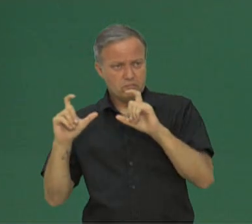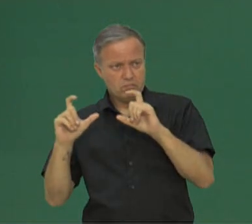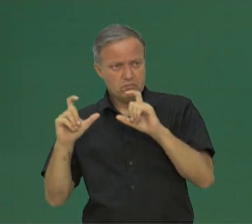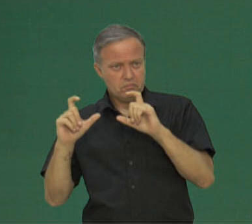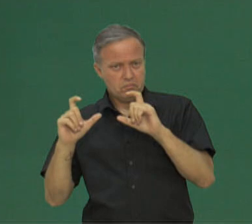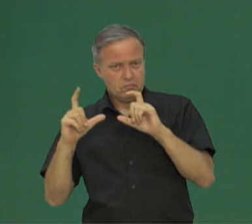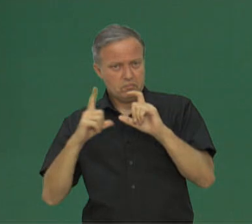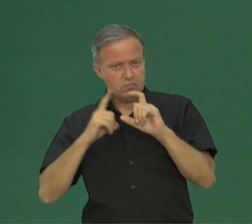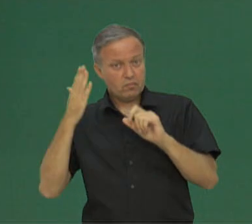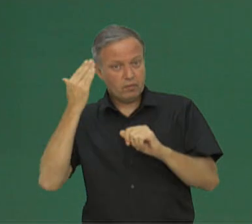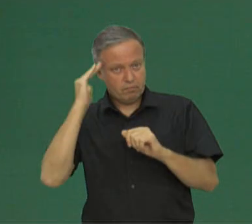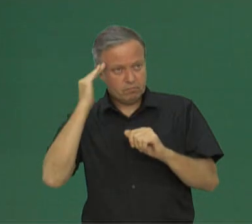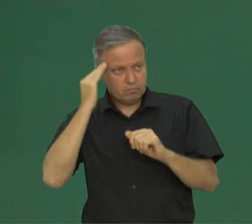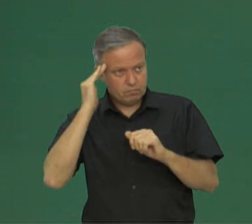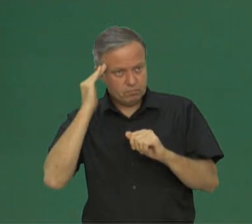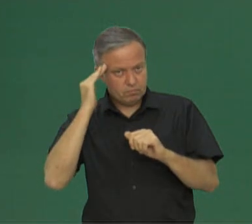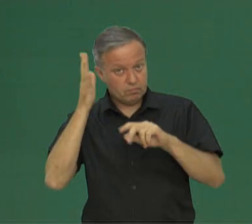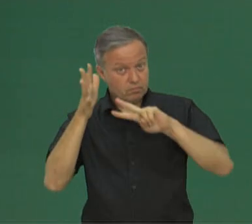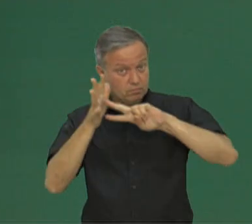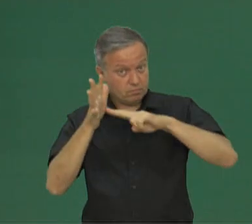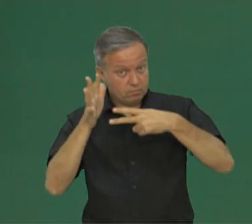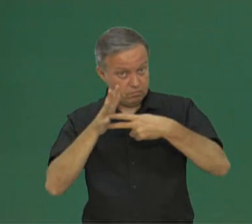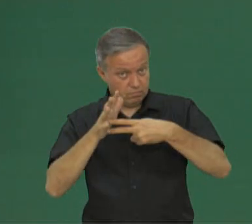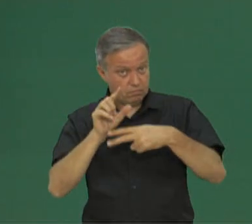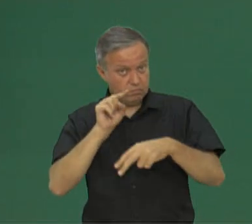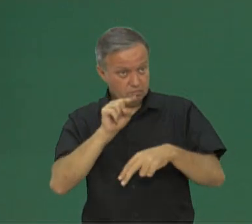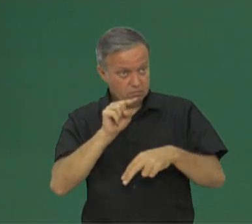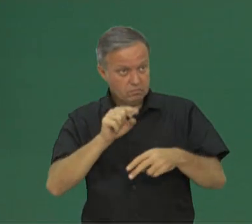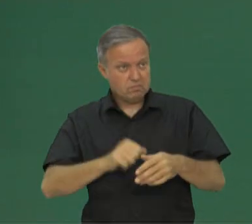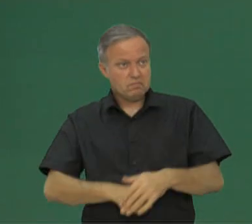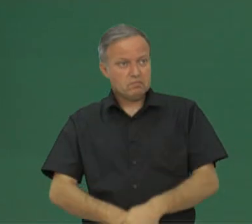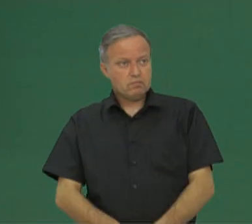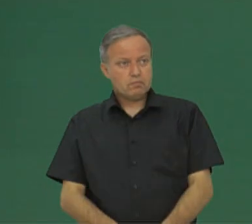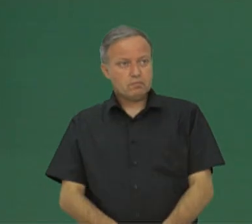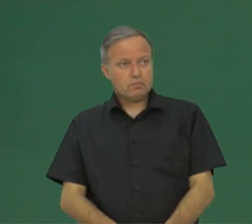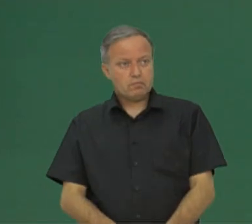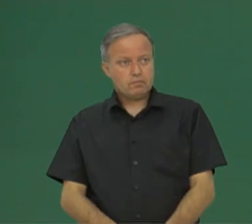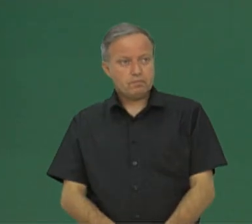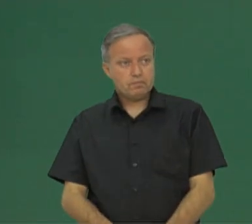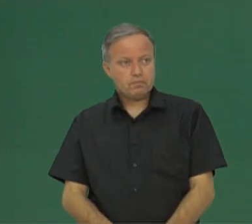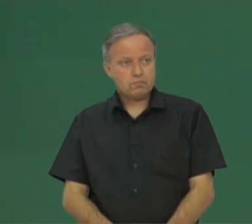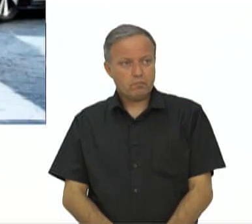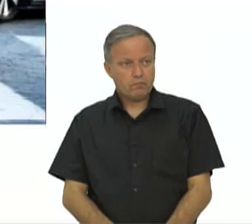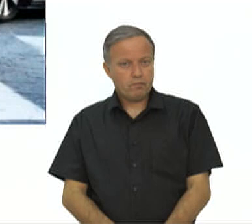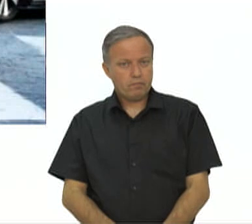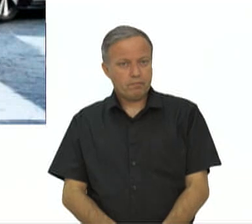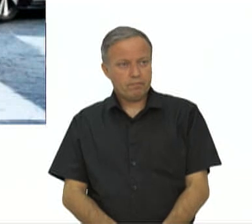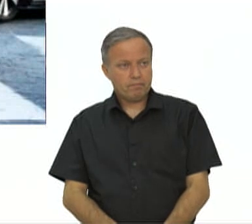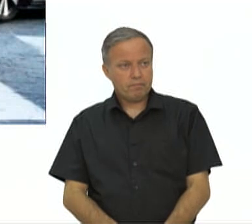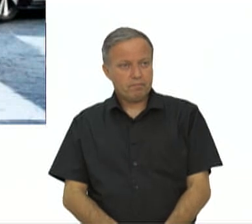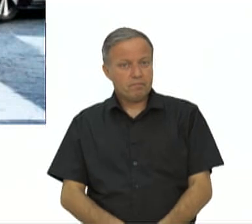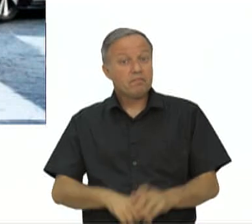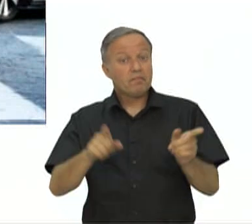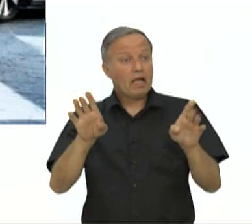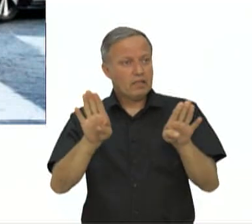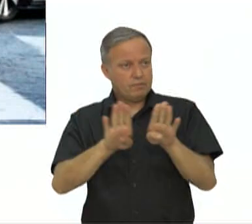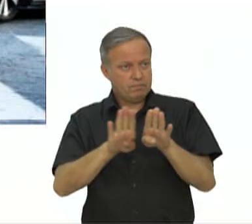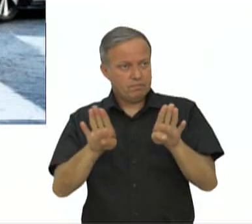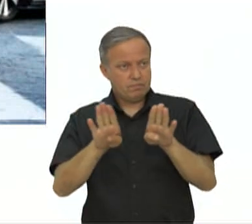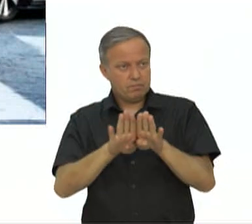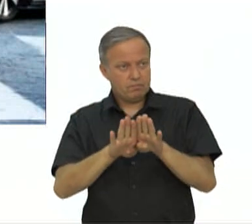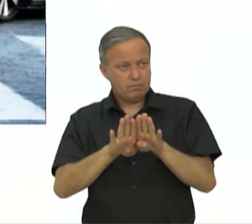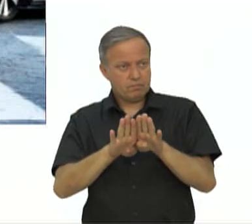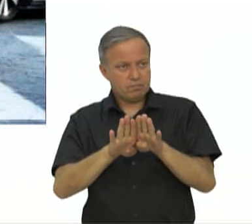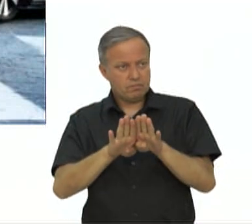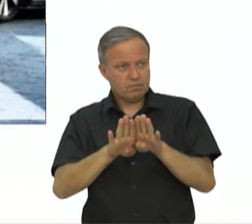vai entender bem o que quer dizer essa performance. Vamos ver outra? Aqui, ó. Mais uma imagenzinha de